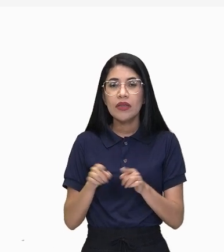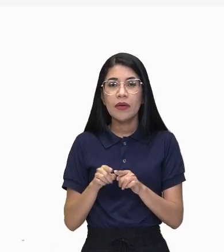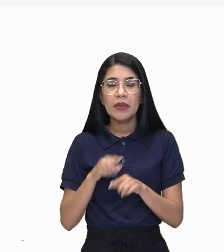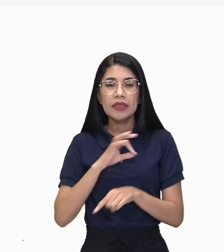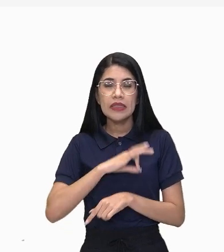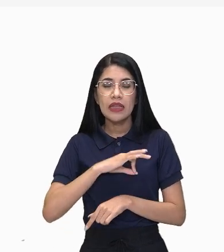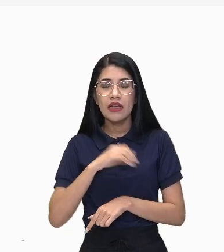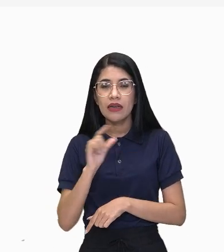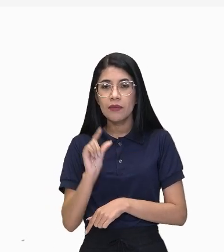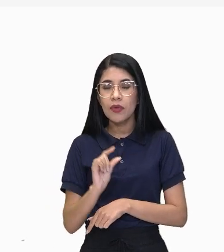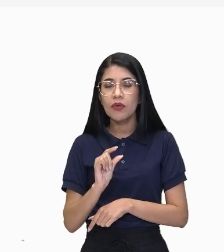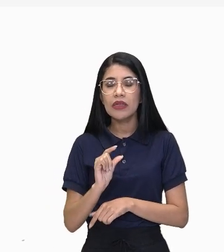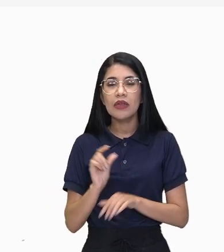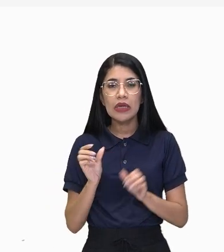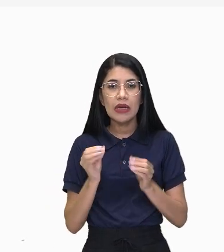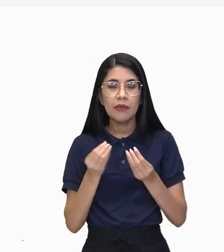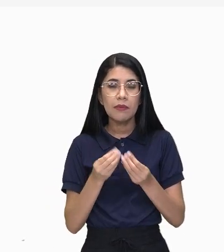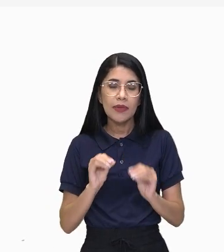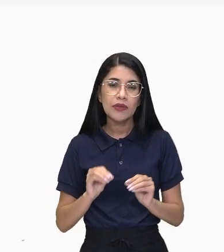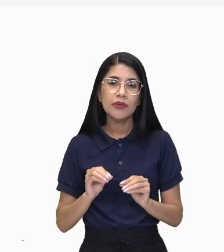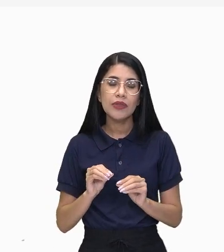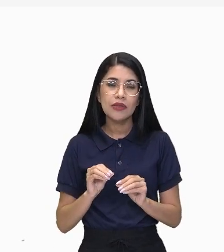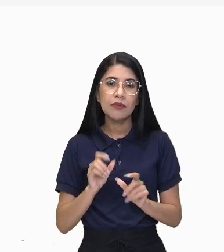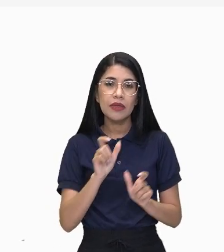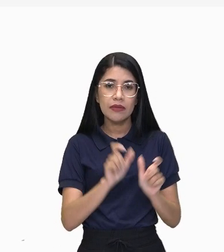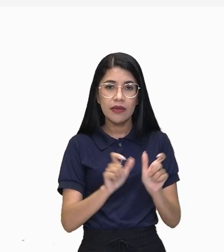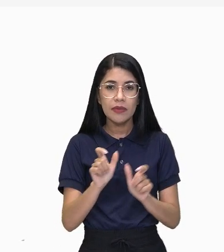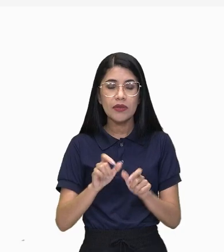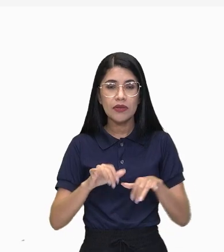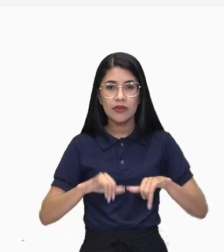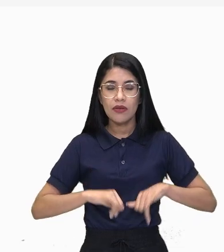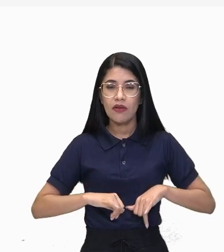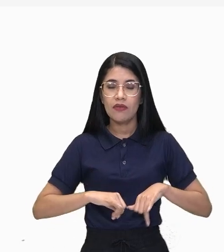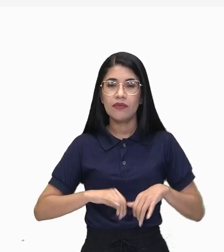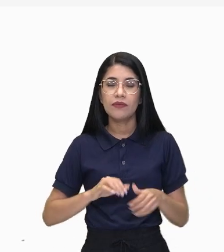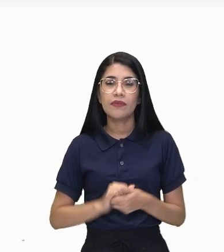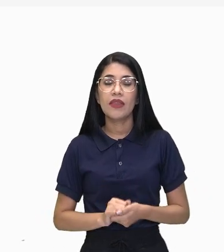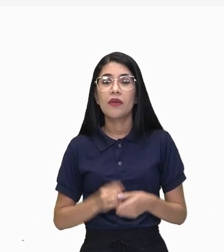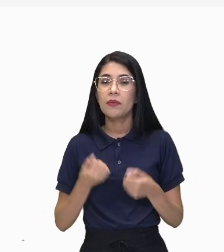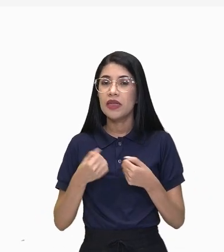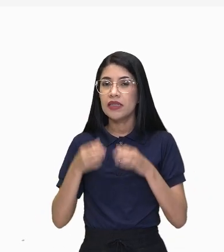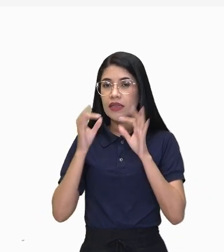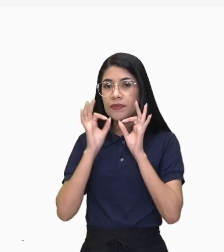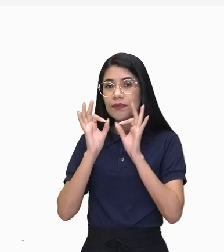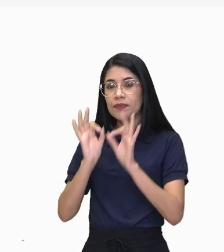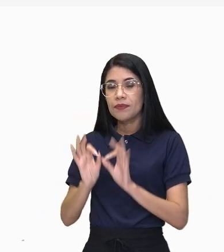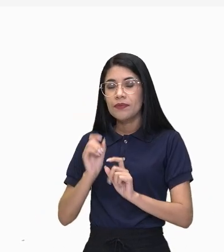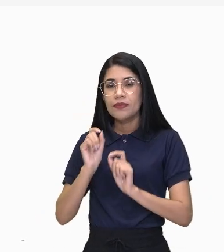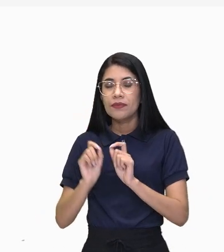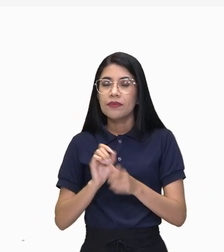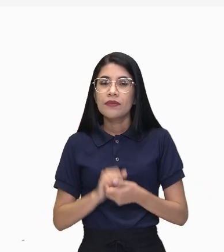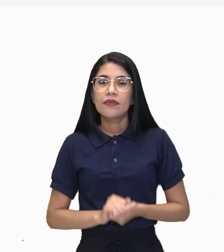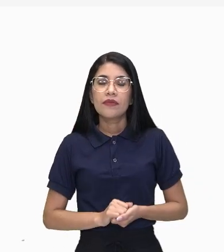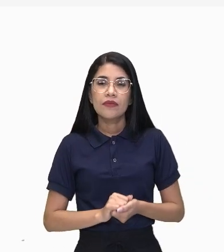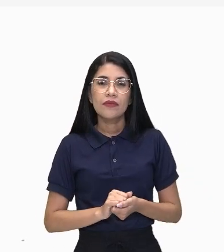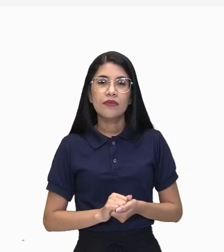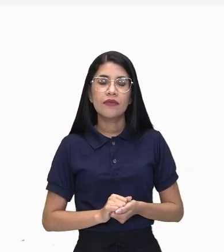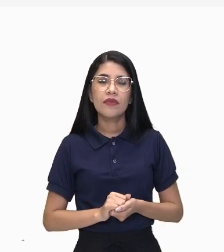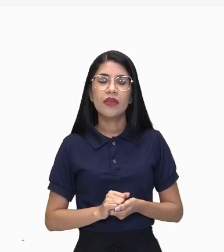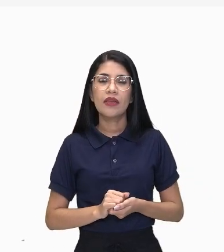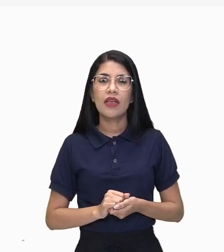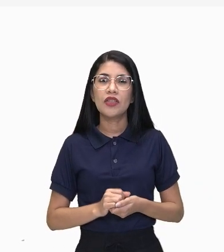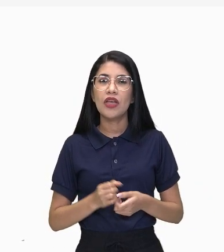acaba prejudicando muito, né, professor? Olha, a gente tem que estar sempre atento, pessoal, quando a gente discute essas questões, quando a gente fala